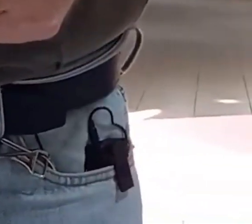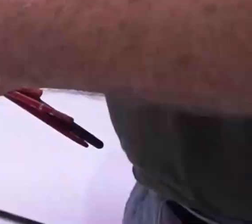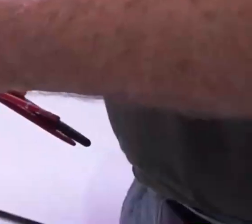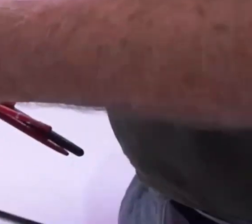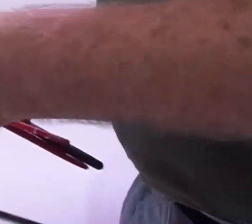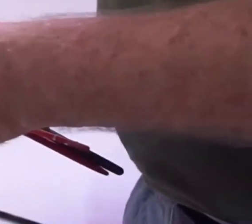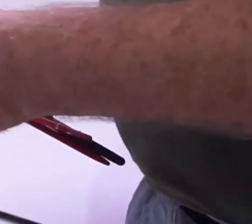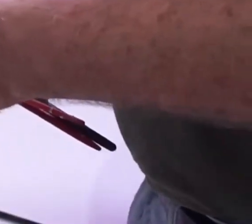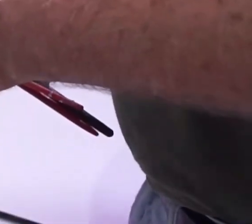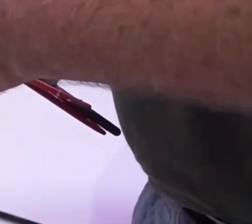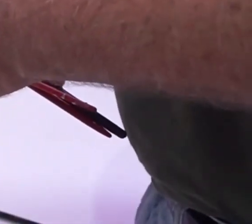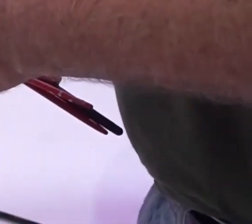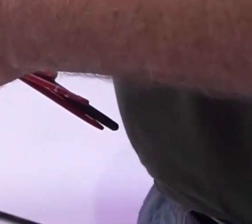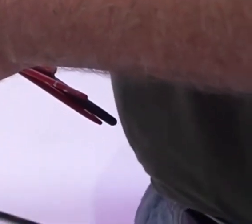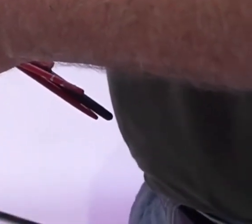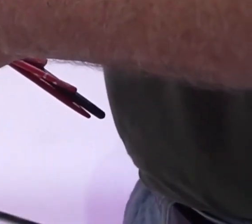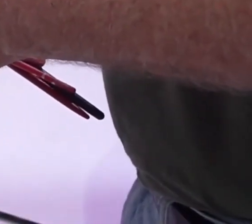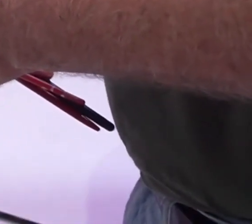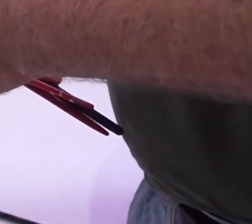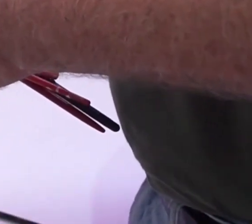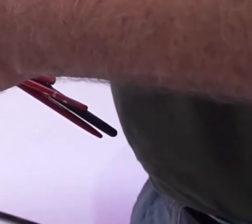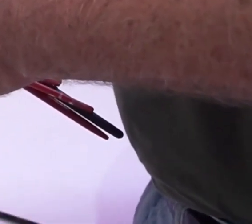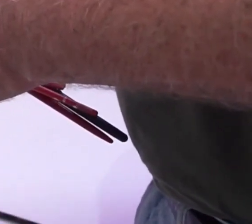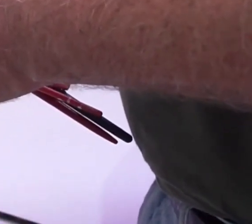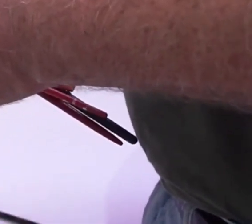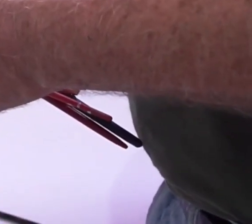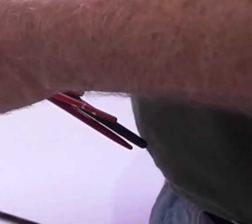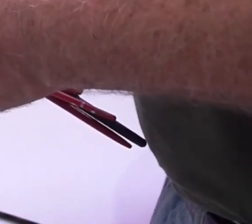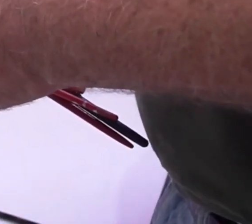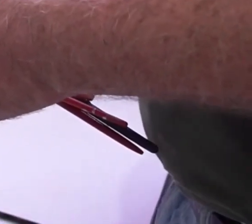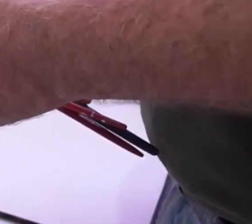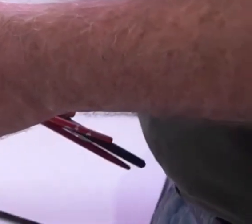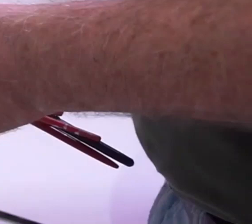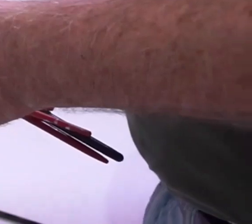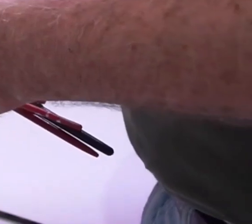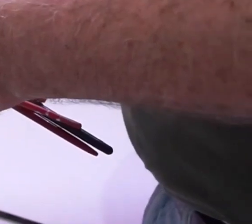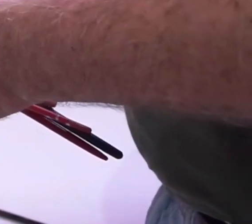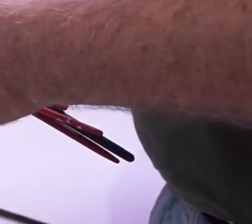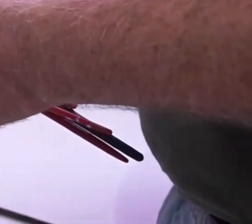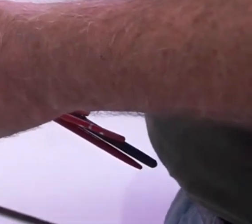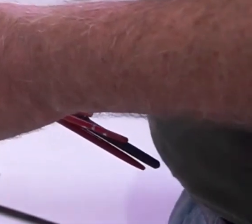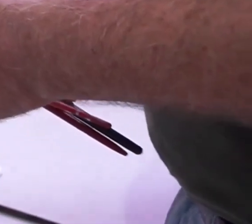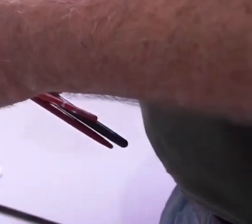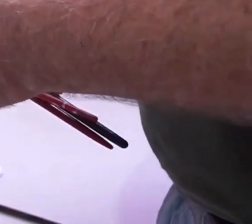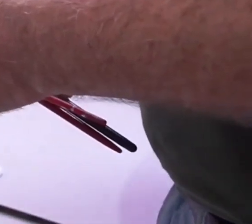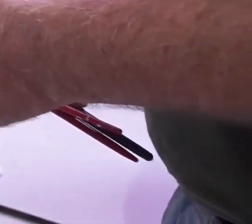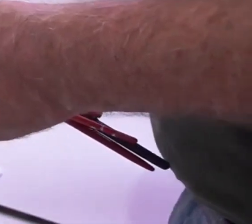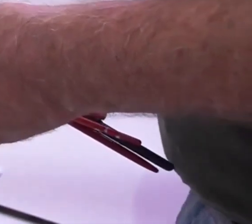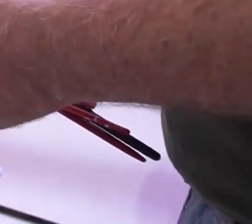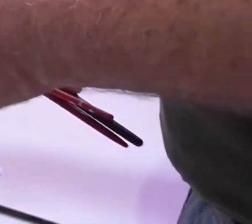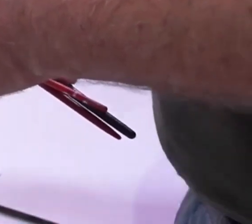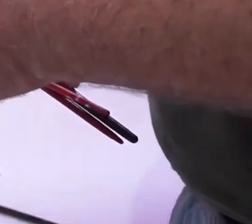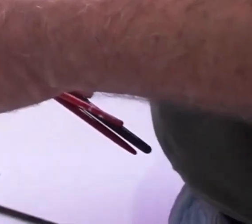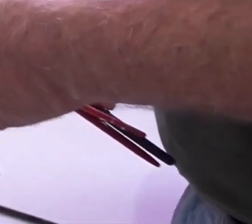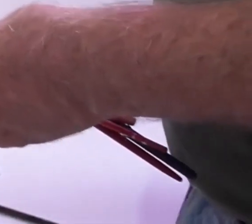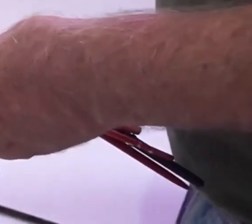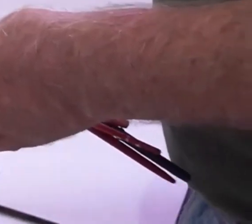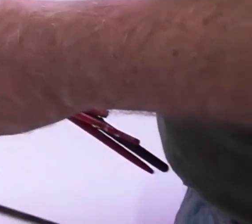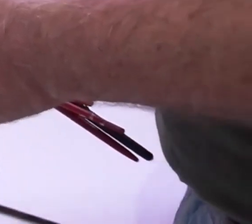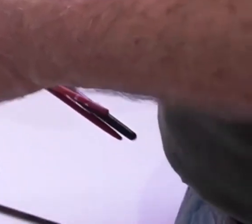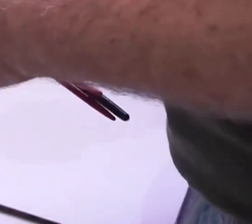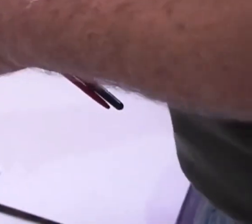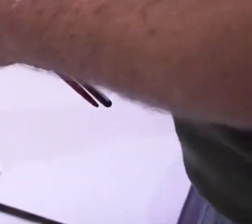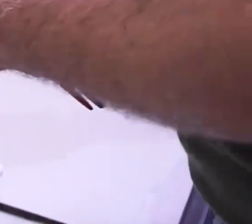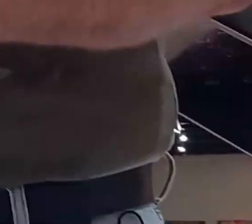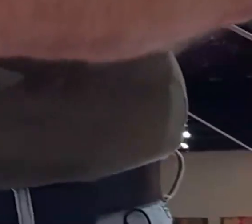O pincel amarelo é da cerda dura, é para artesanato, somente. Para pintar cerâmica, para pintar cestaria, para